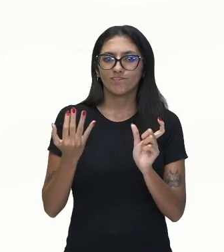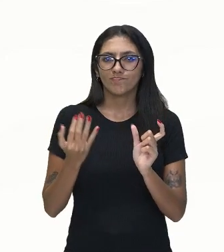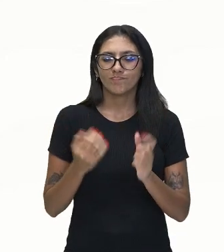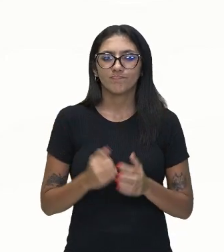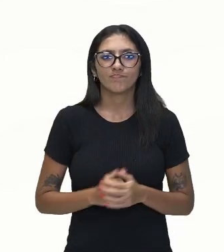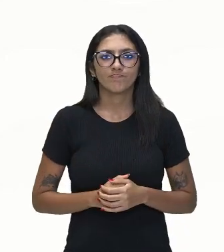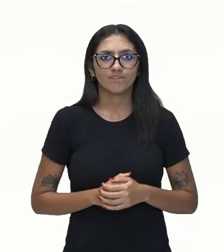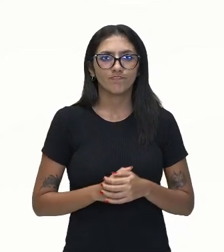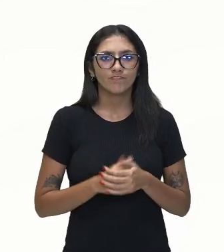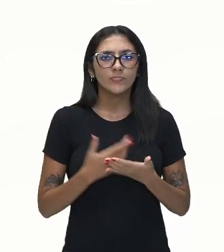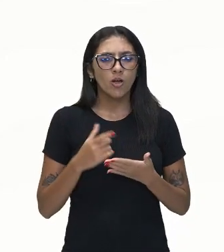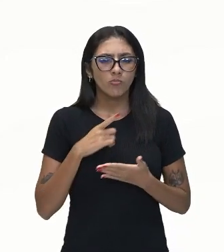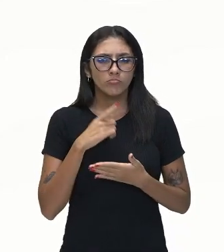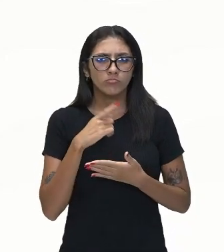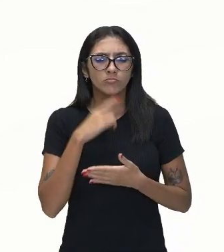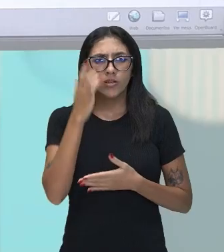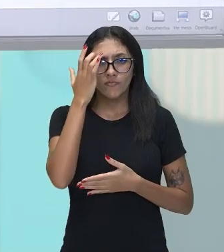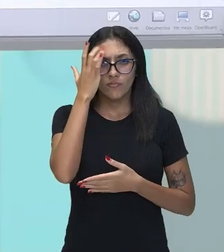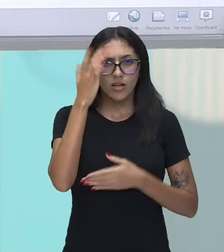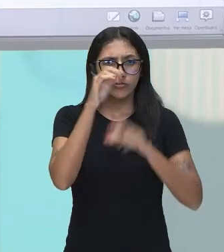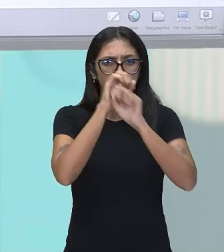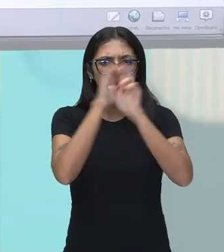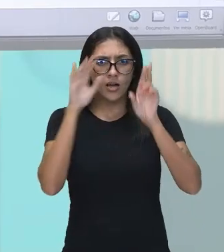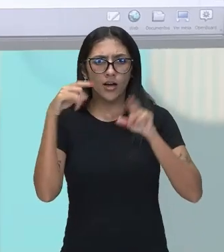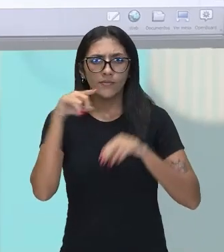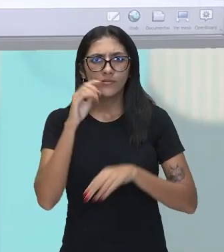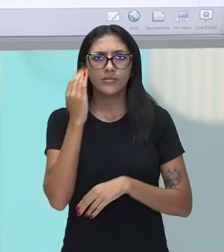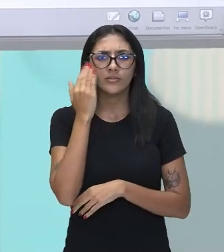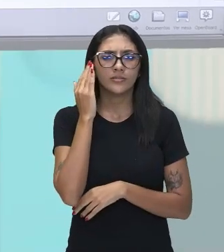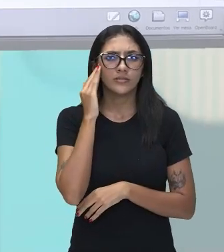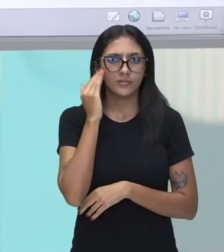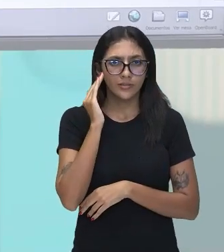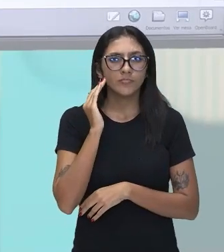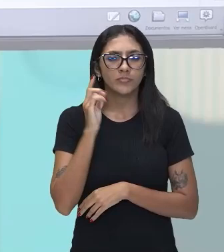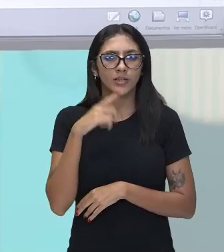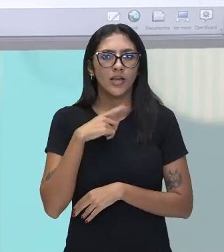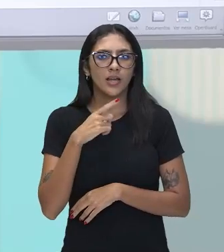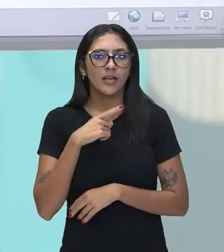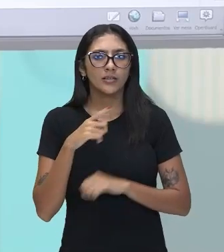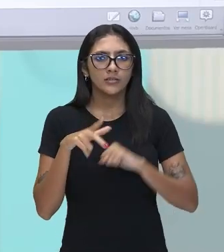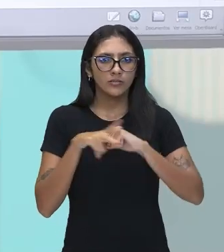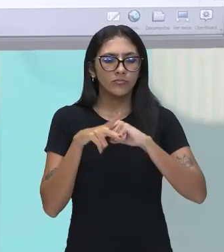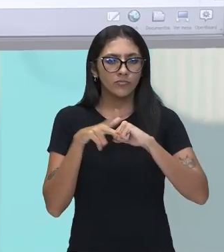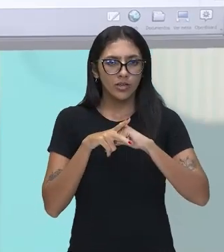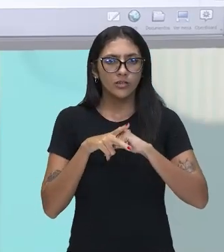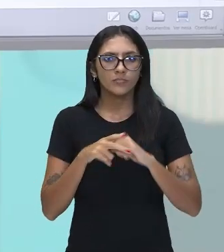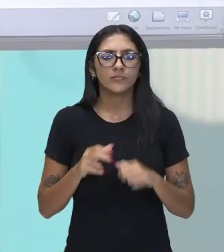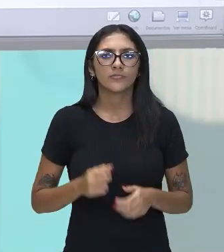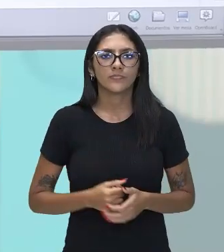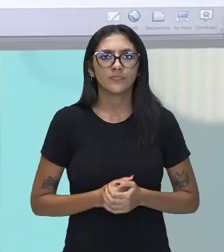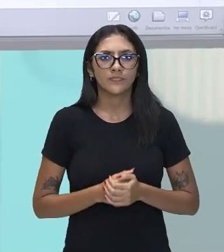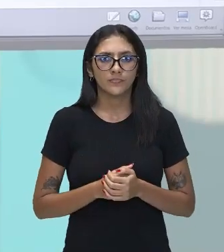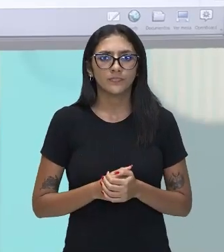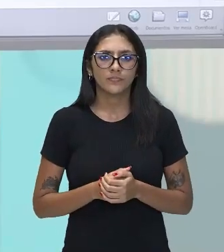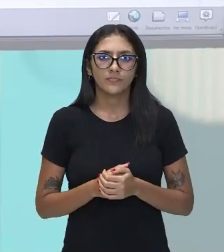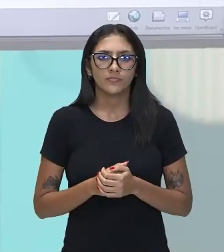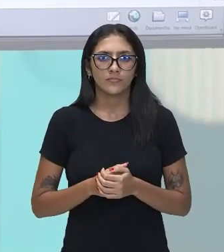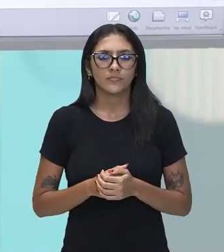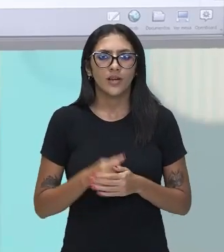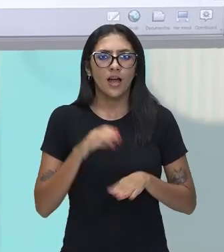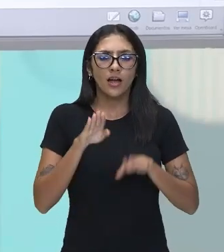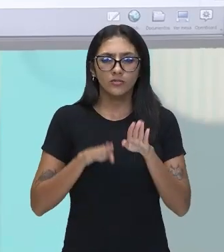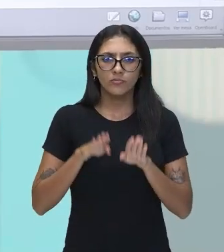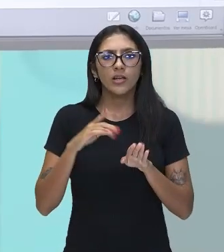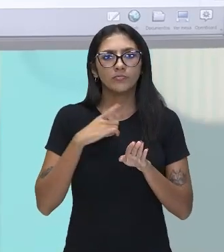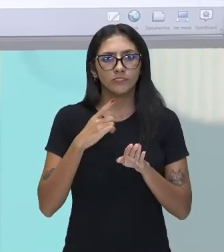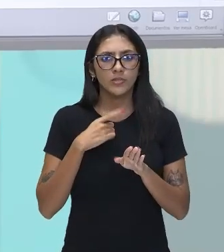tenho 3 situações aí com essas expressões aproximativas, né? Que normalmente vão para o plural. Primeira situação, elas